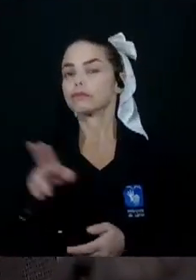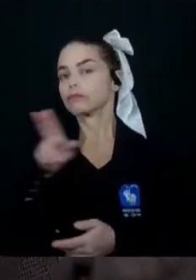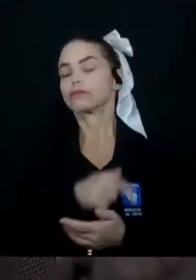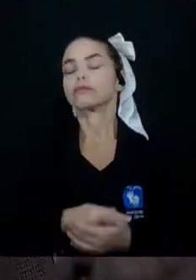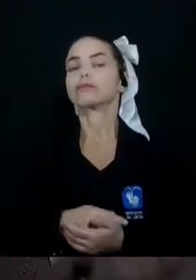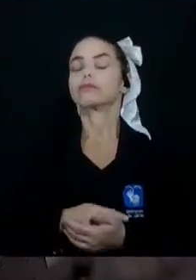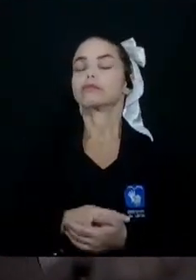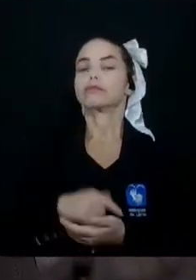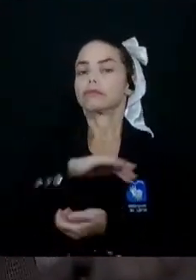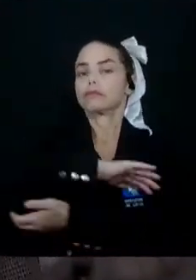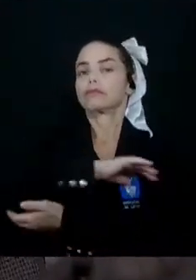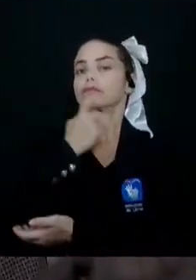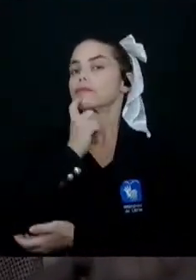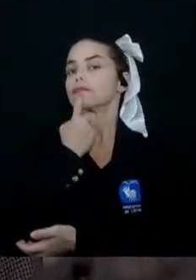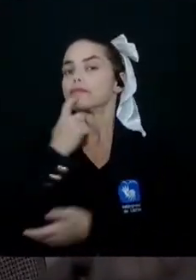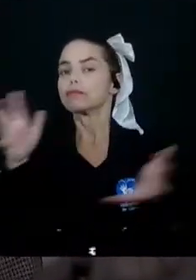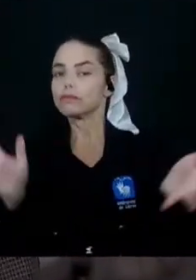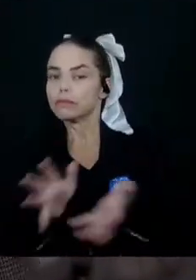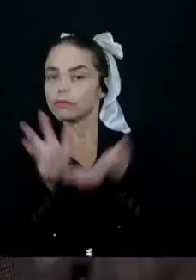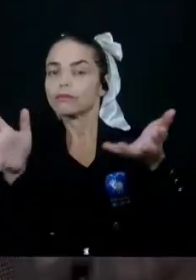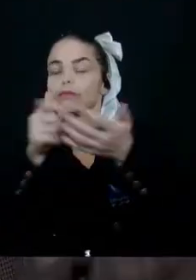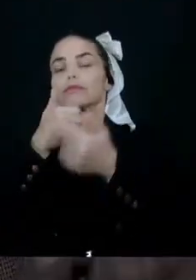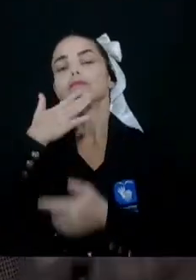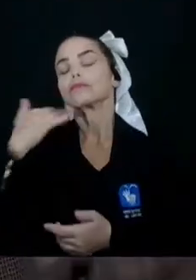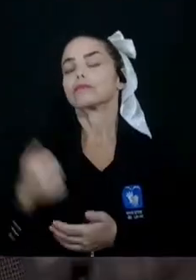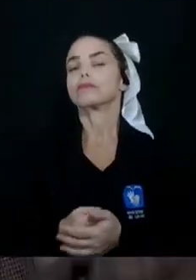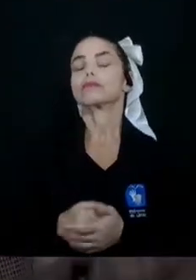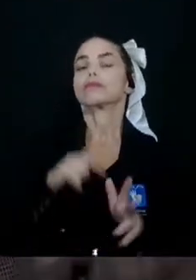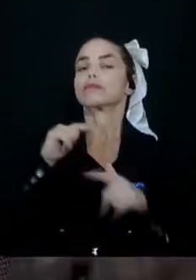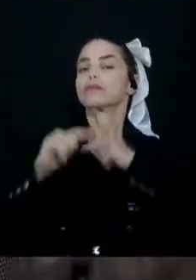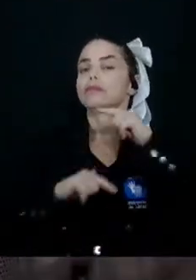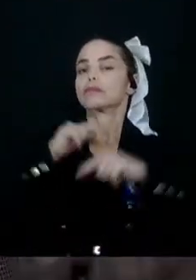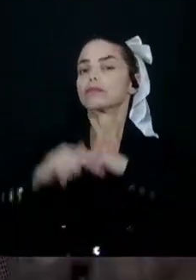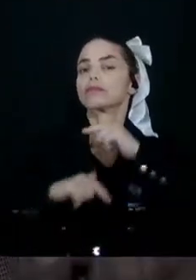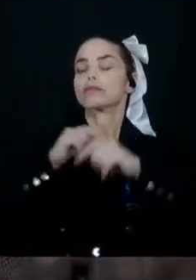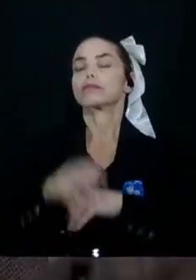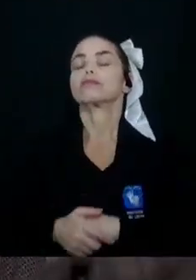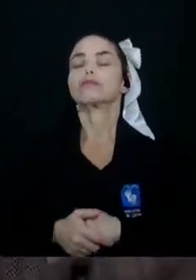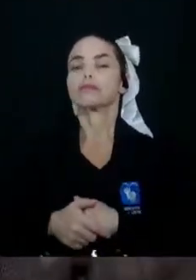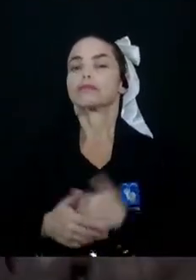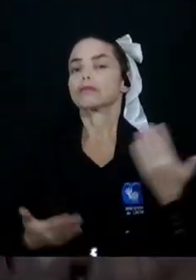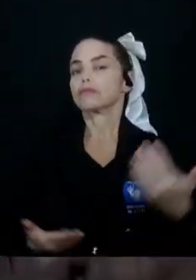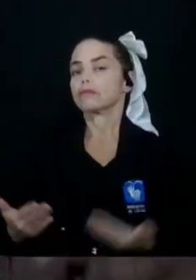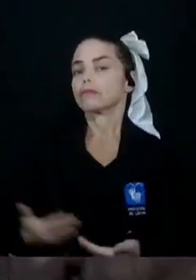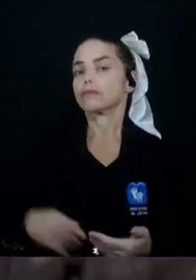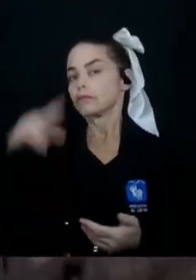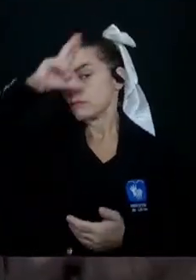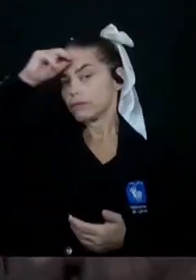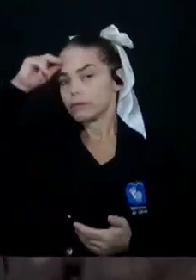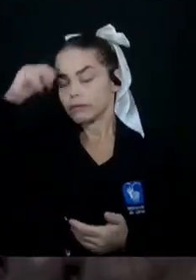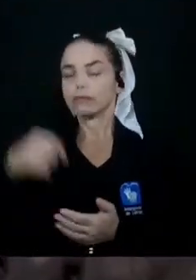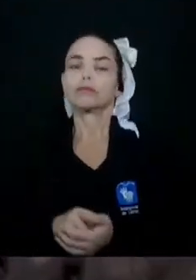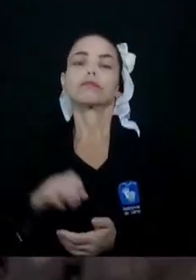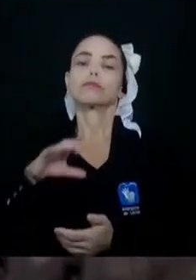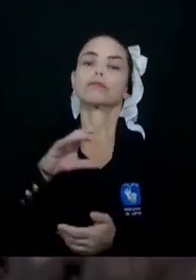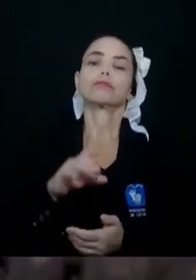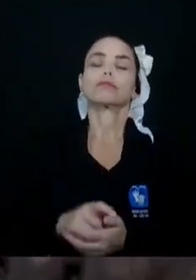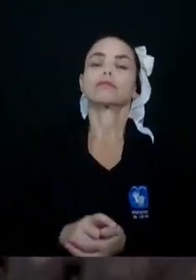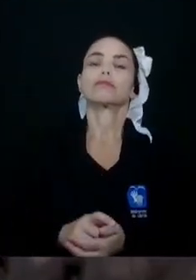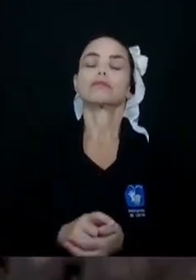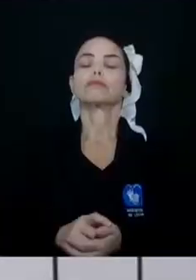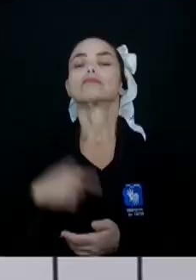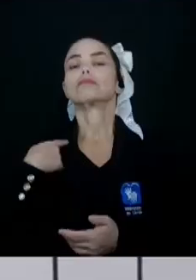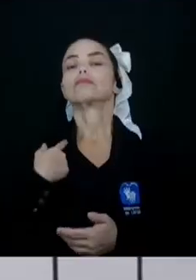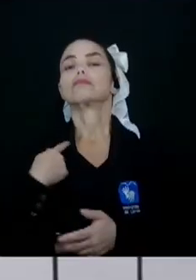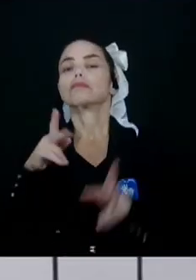obviamente, para melhorar as condições de trabalho, né, dos servidores da Prefeitura e, obviamente, na ponta, a população ser beneficiada com